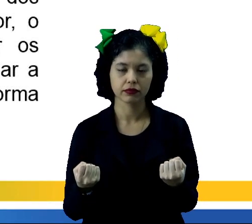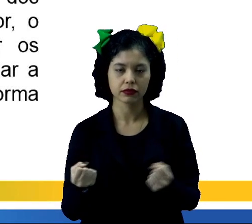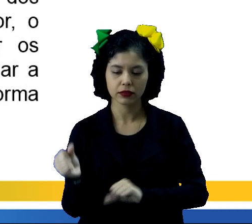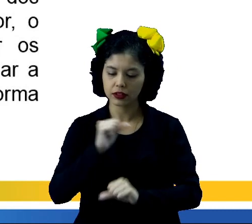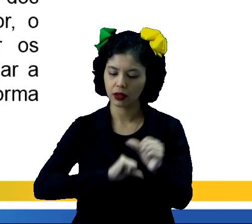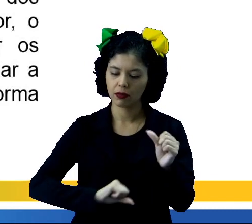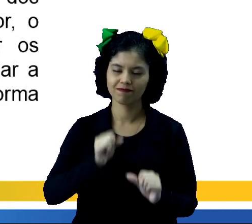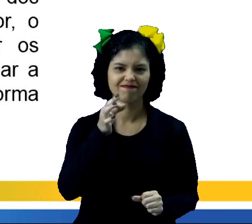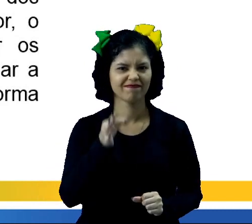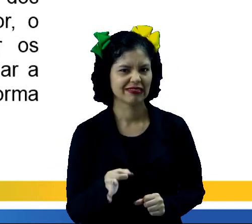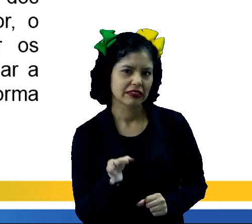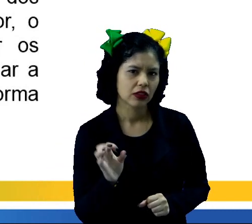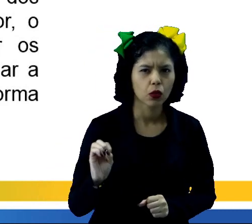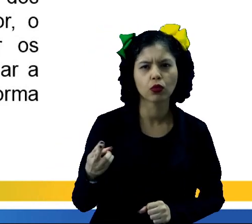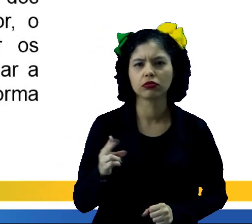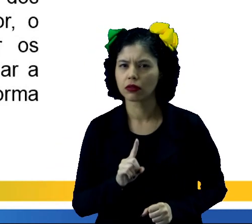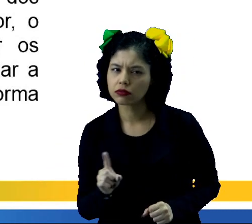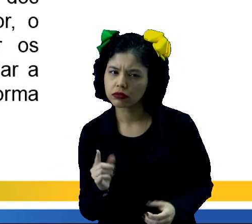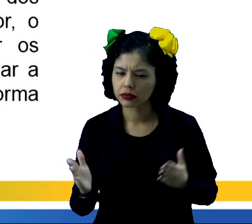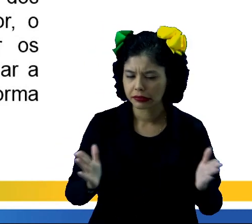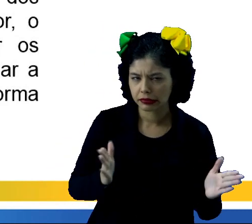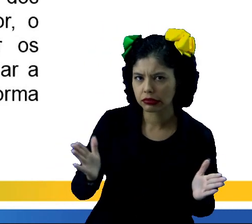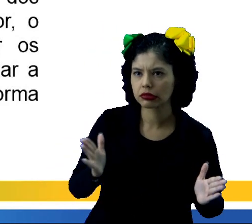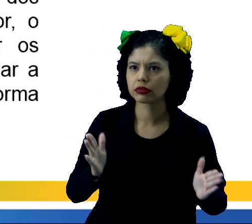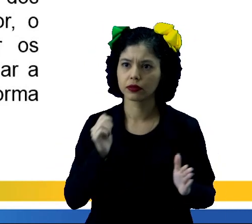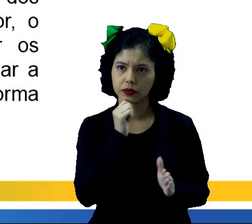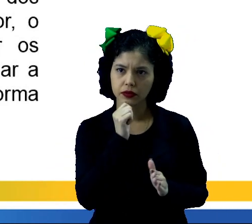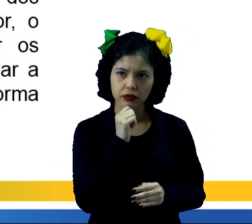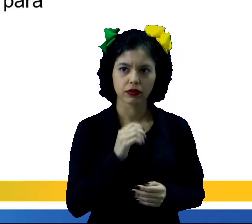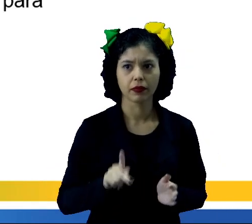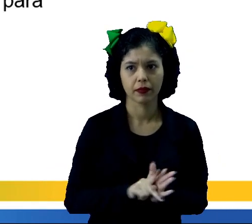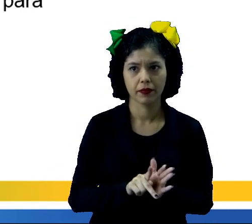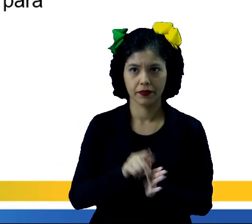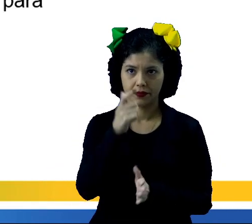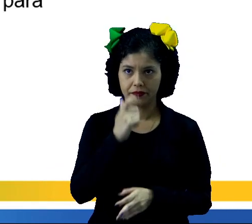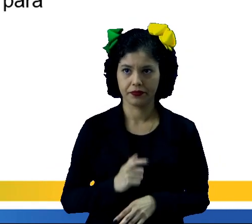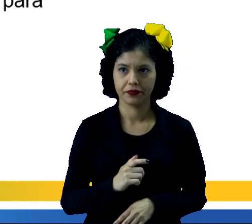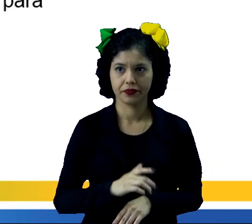uma incerteza, um indivíduo parcial quanto à sua essência.